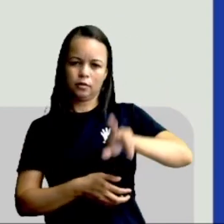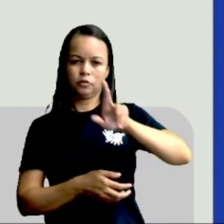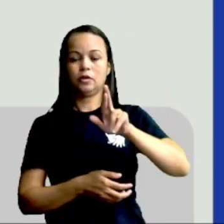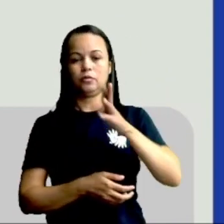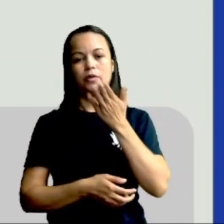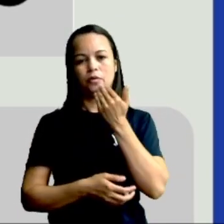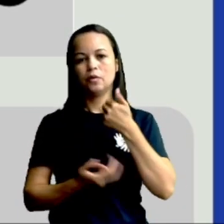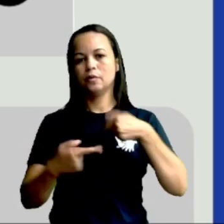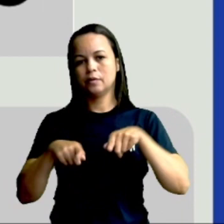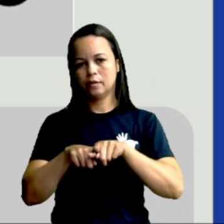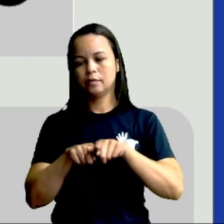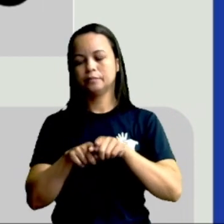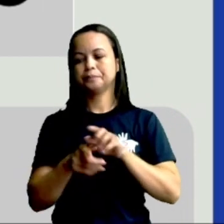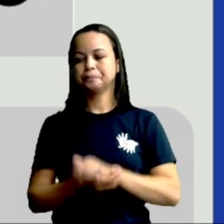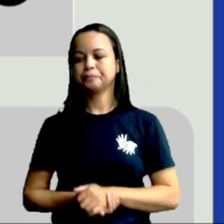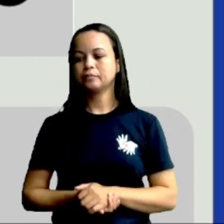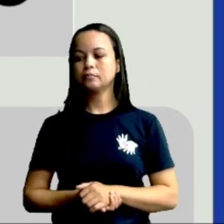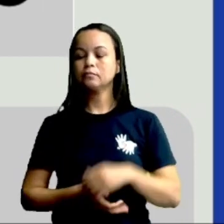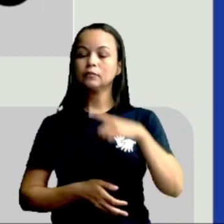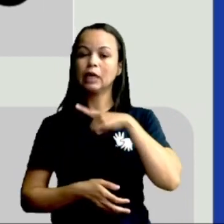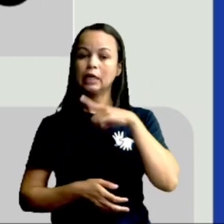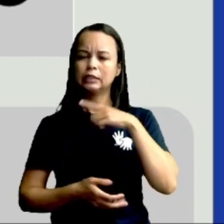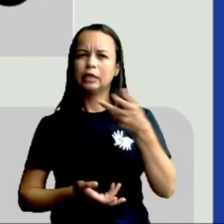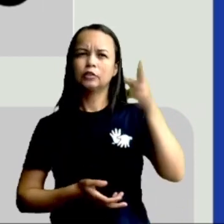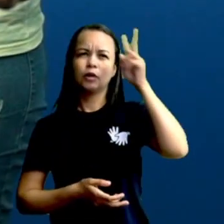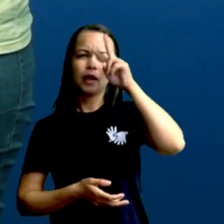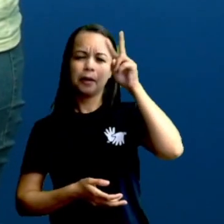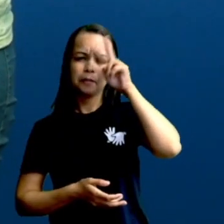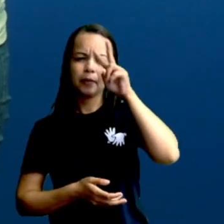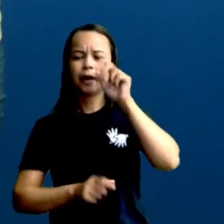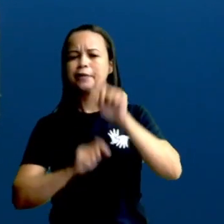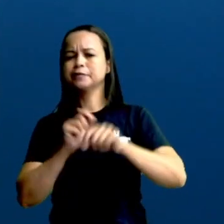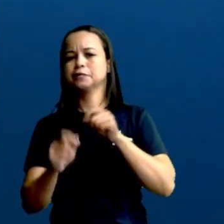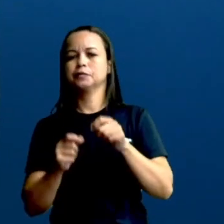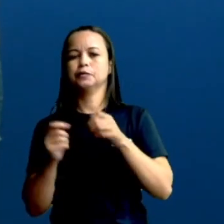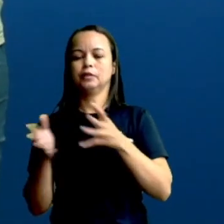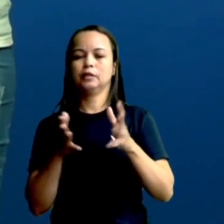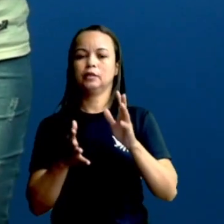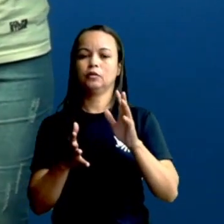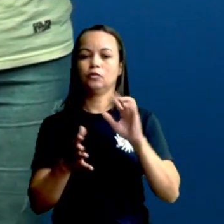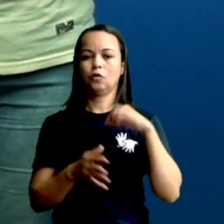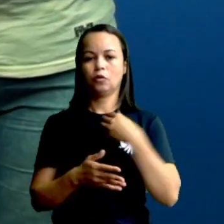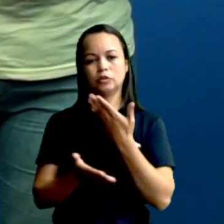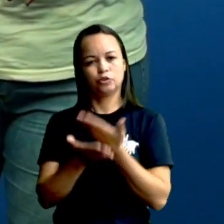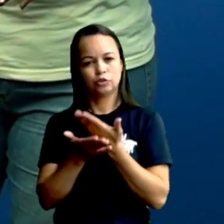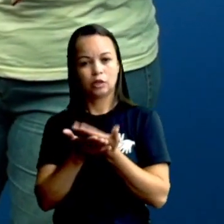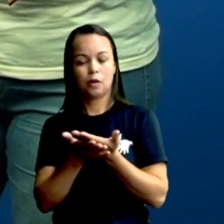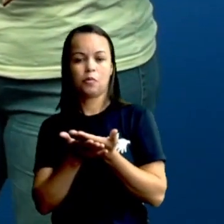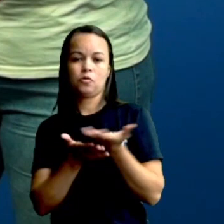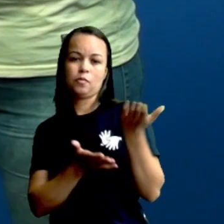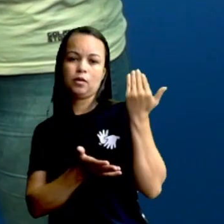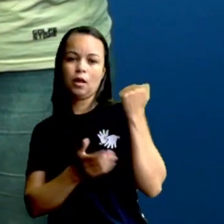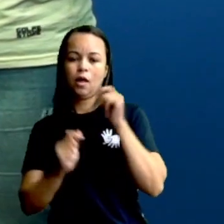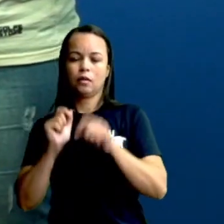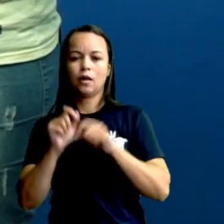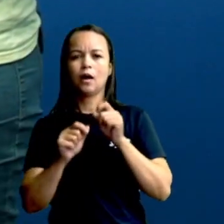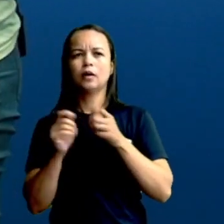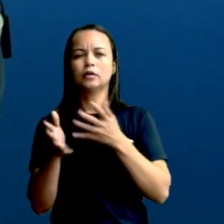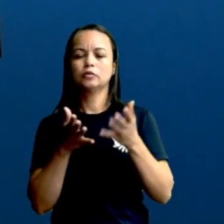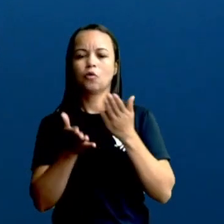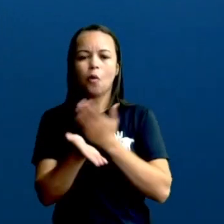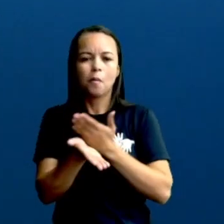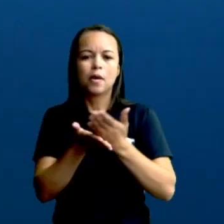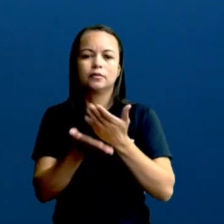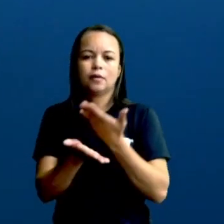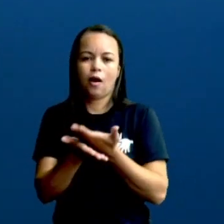e comidas. Então, tendo a gente lembrado do que a gente viu na aula passada, vamos iniciar a aula de